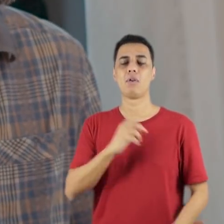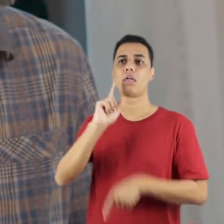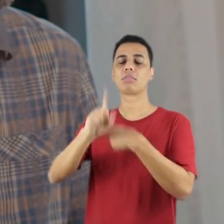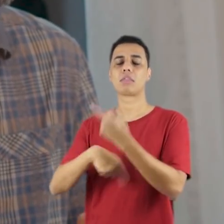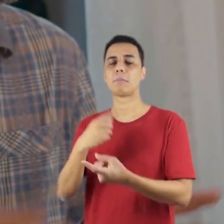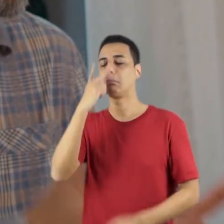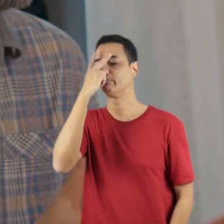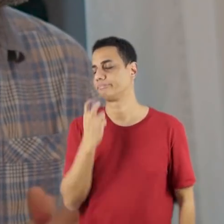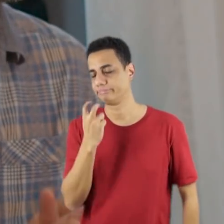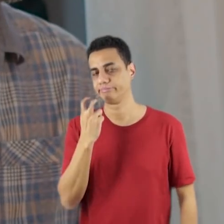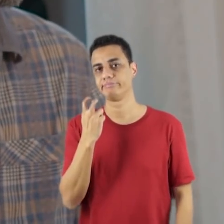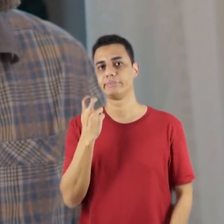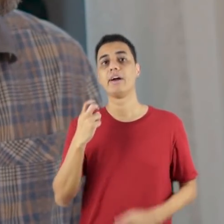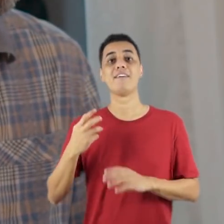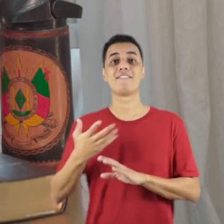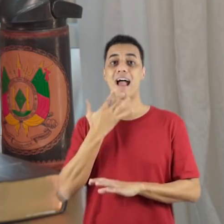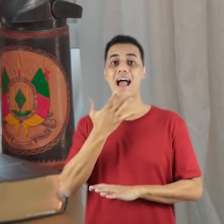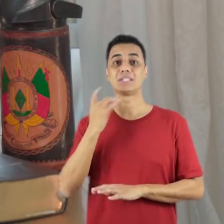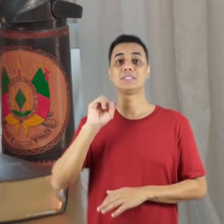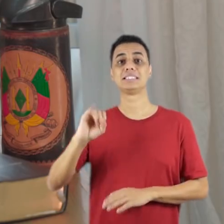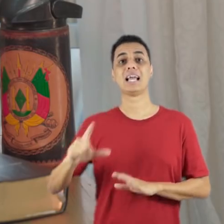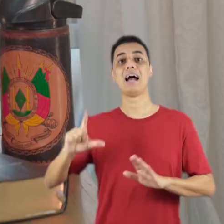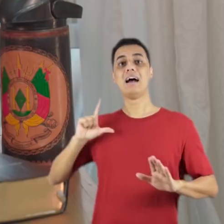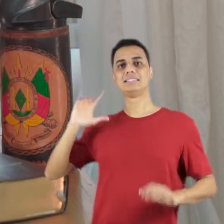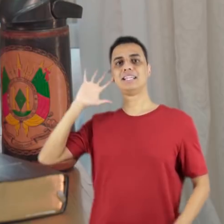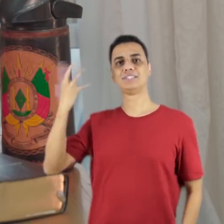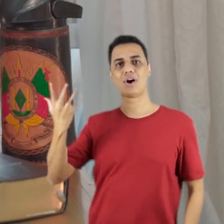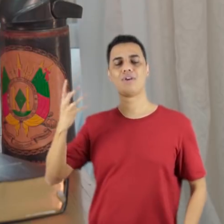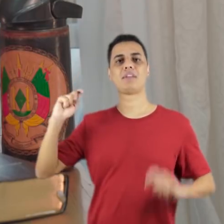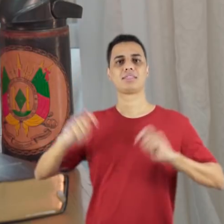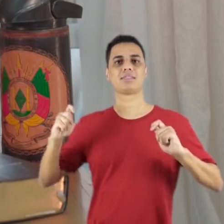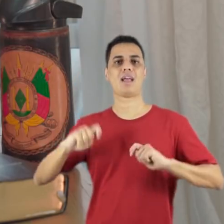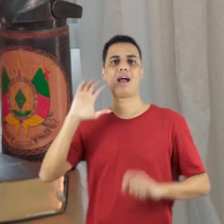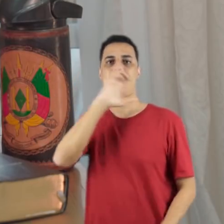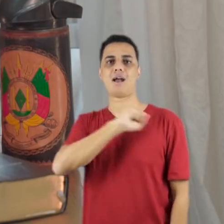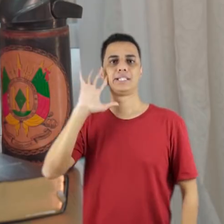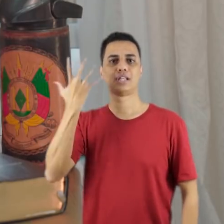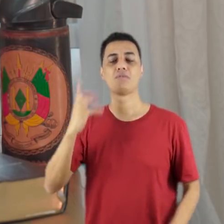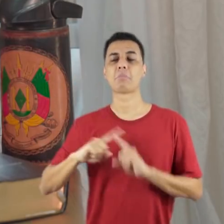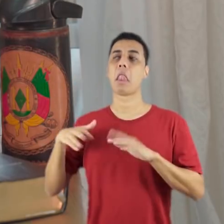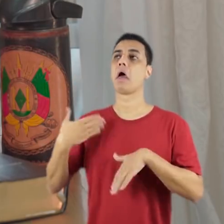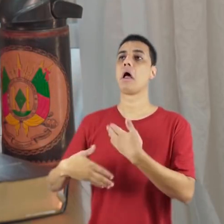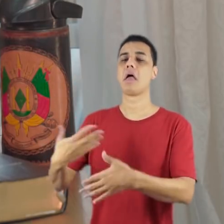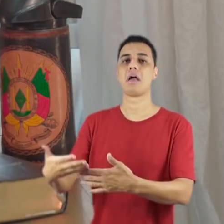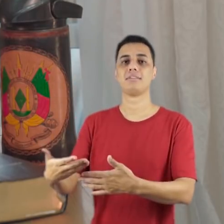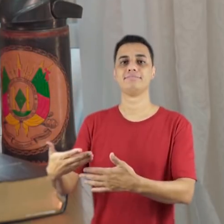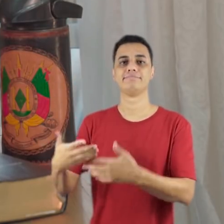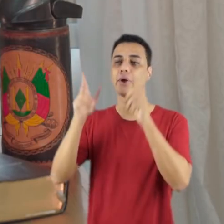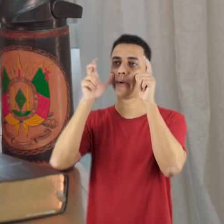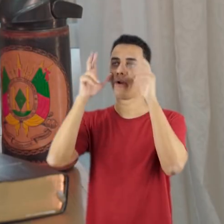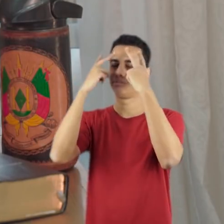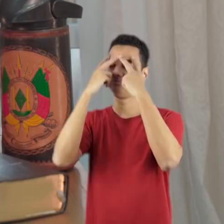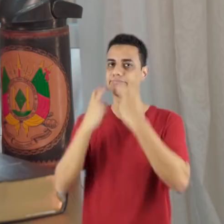facilmente resolvido se fosse visto com antecedência. Por sua vez, o coração na Bíblia é uma espécie de centro de controle, onde as decisões são